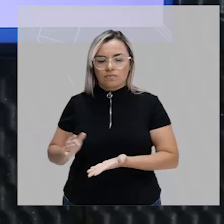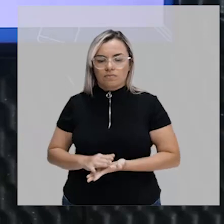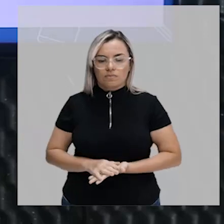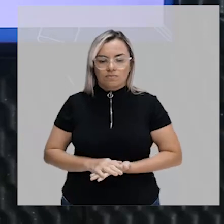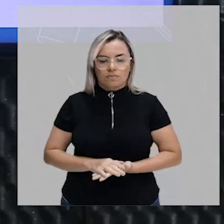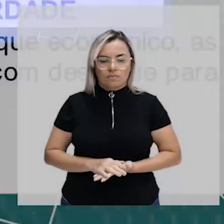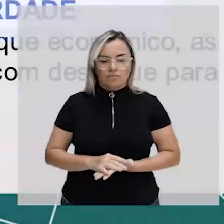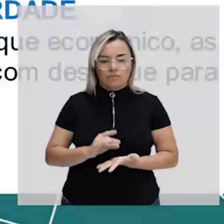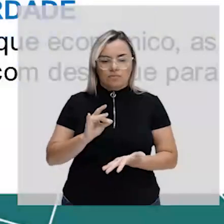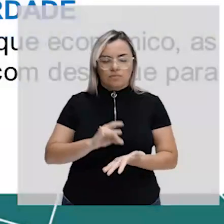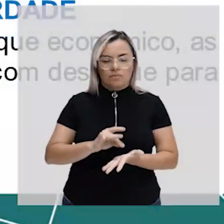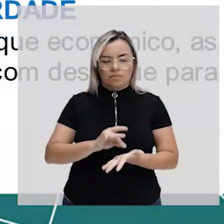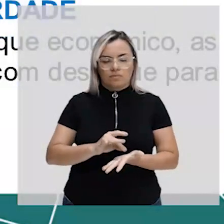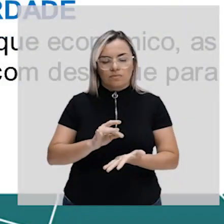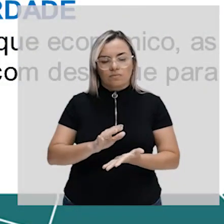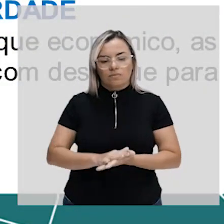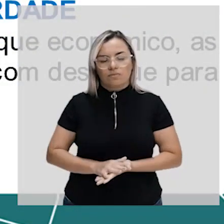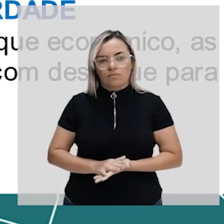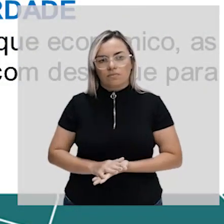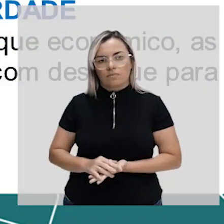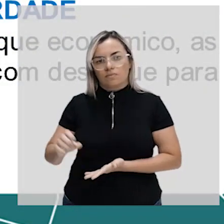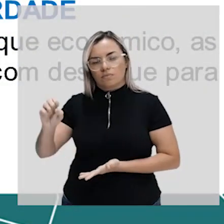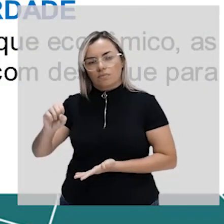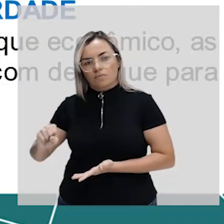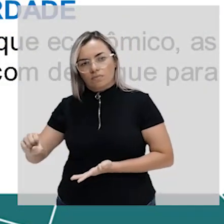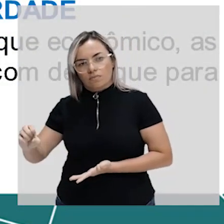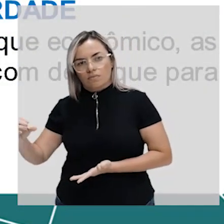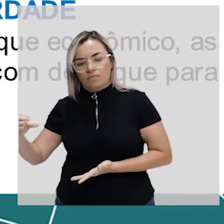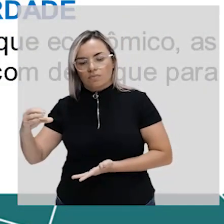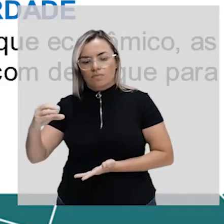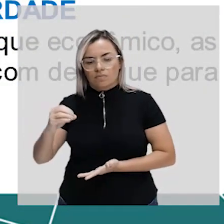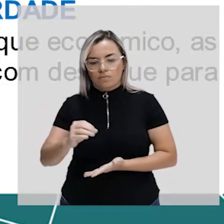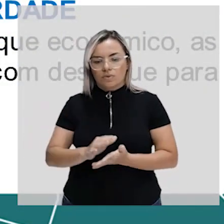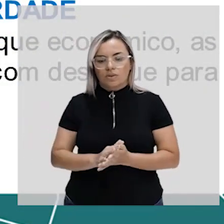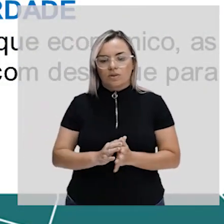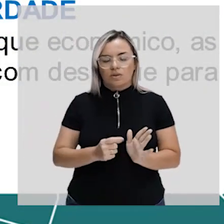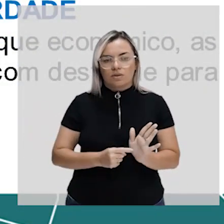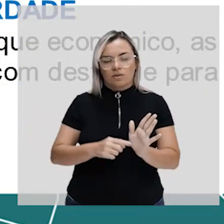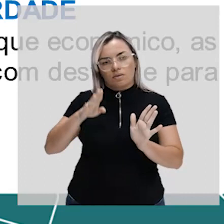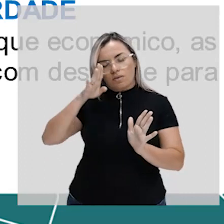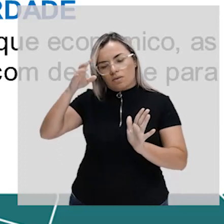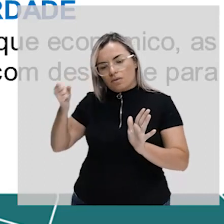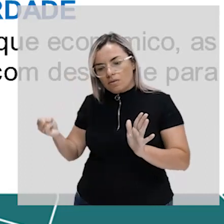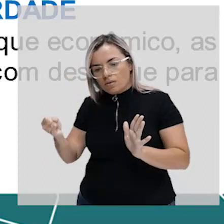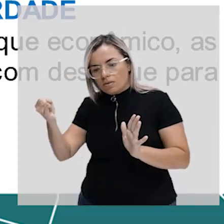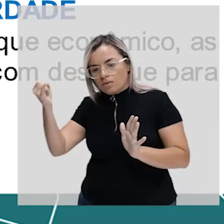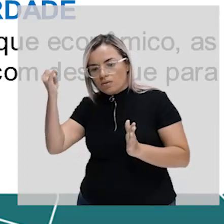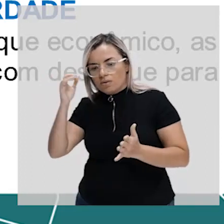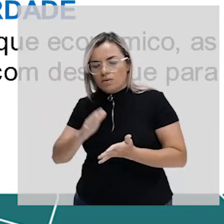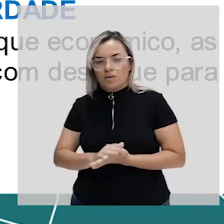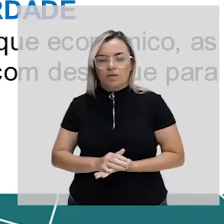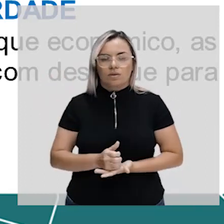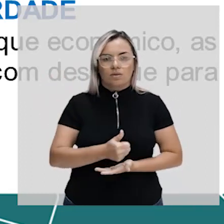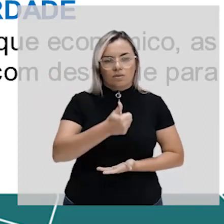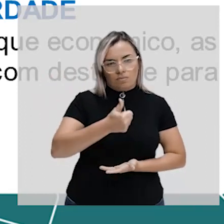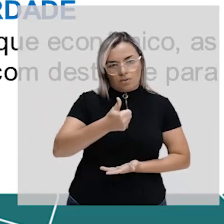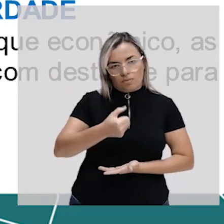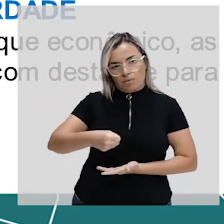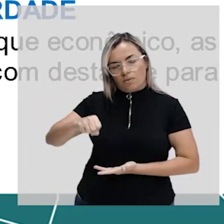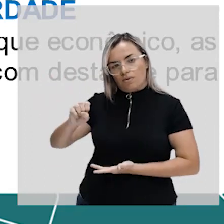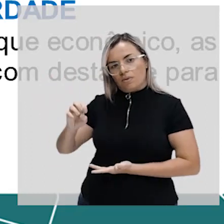muito correto, né? O Centro-Oeste brasileiro tem um grande destaque na produção de primeiro setor no país, né, que hoje